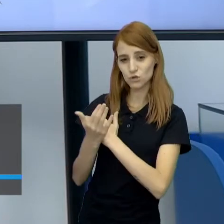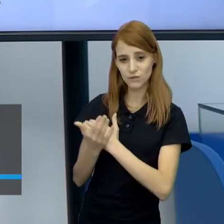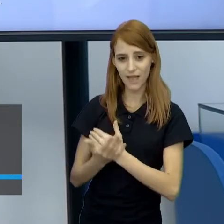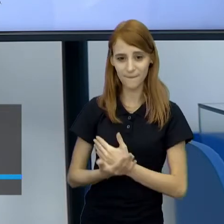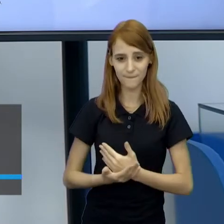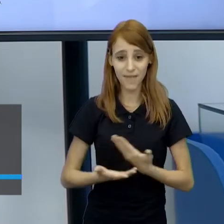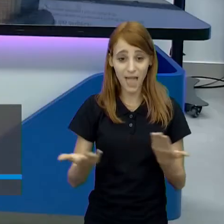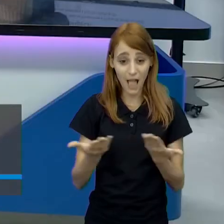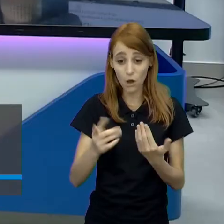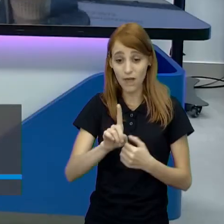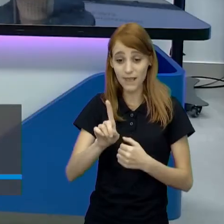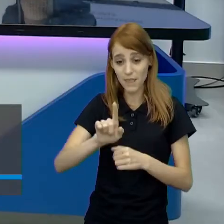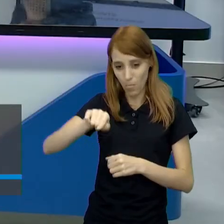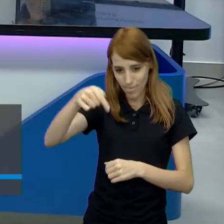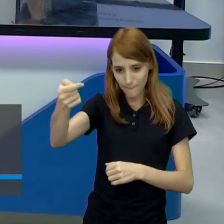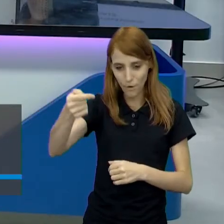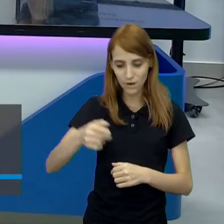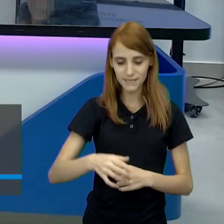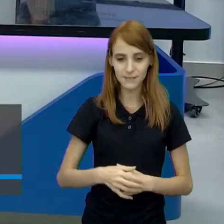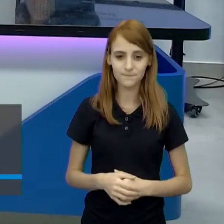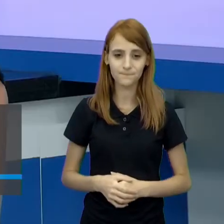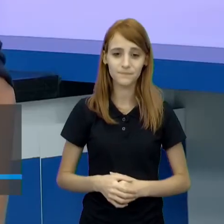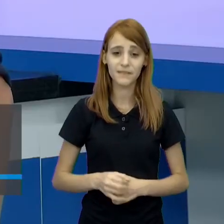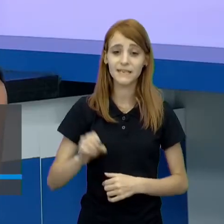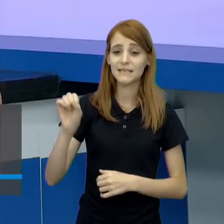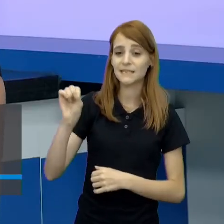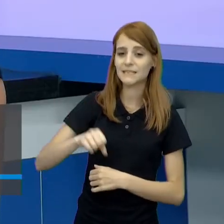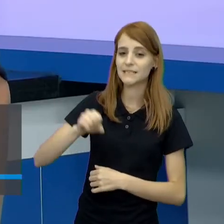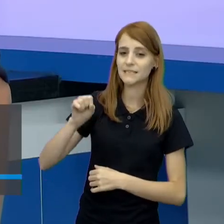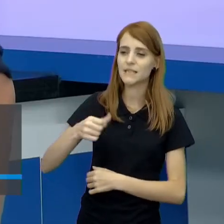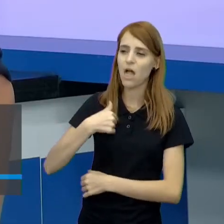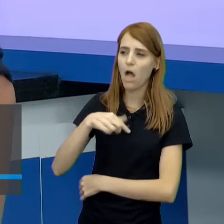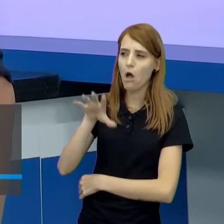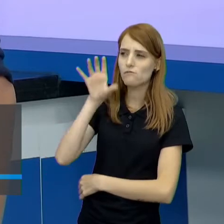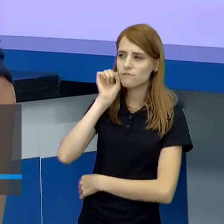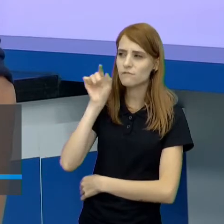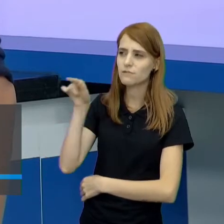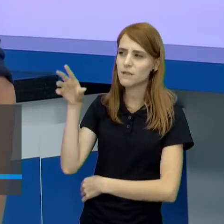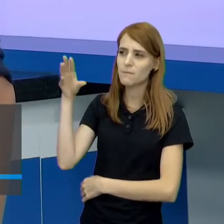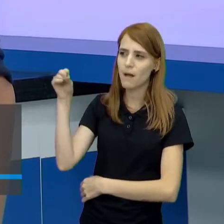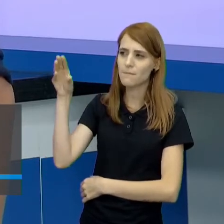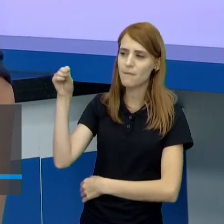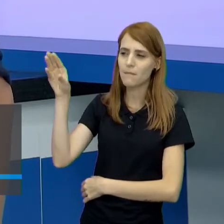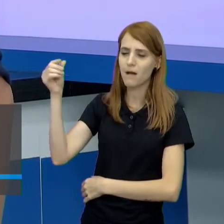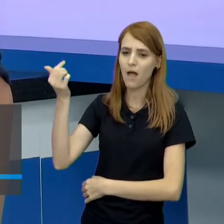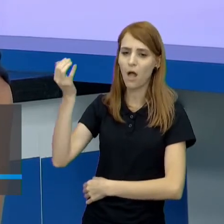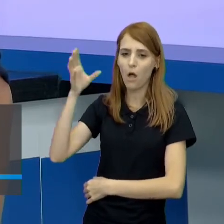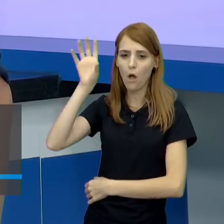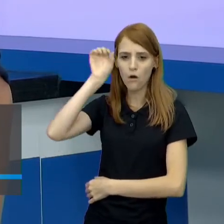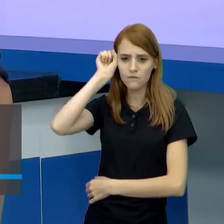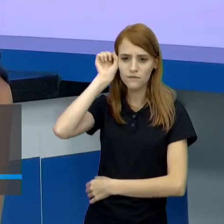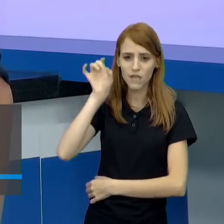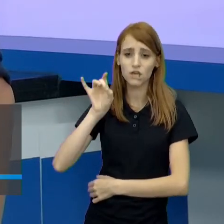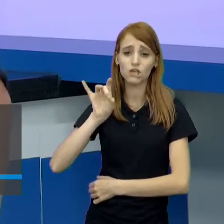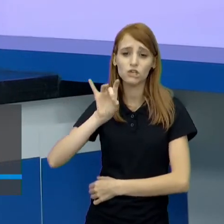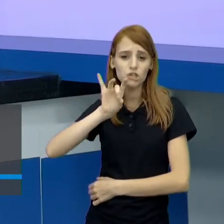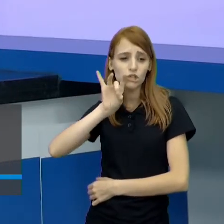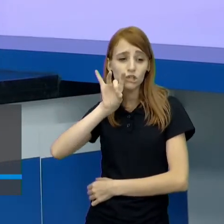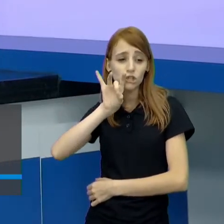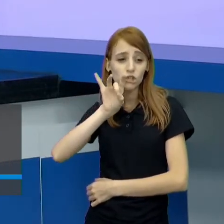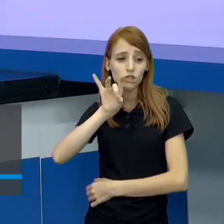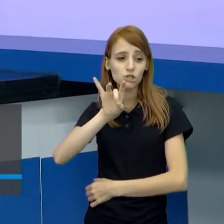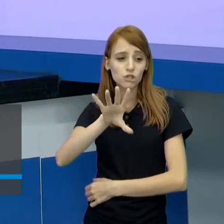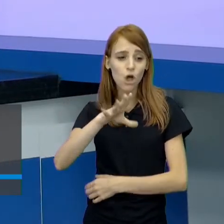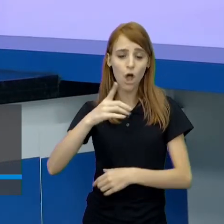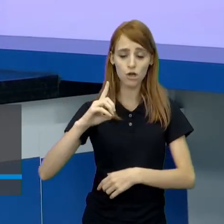agora, já. Você quer falar alguma coisa? Mas sabe, Ilana, eu escutando você falar, isso não vale só para o